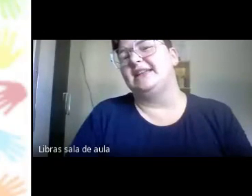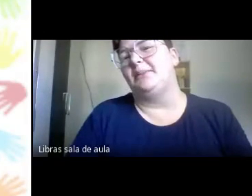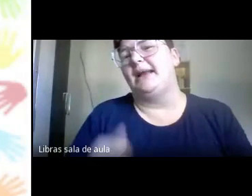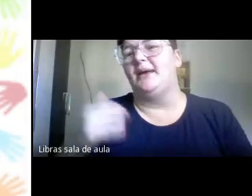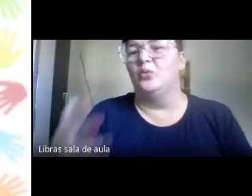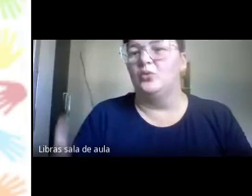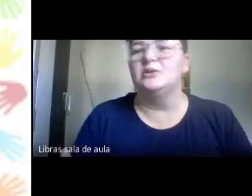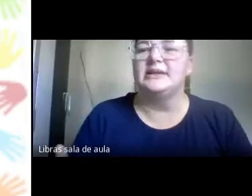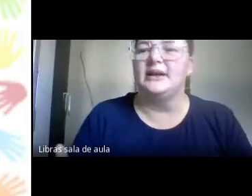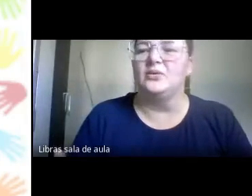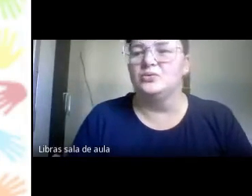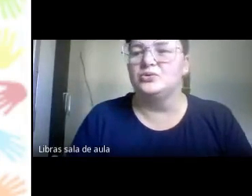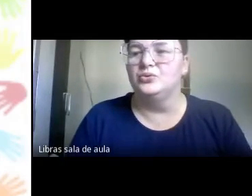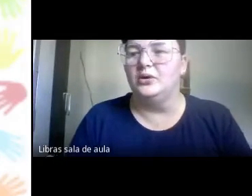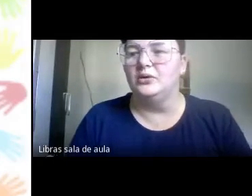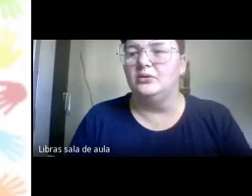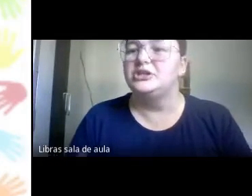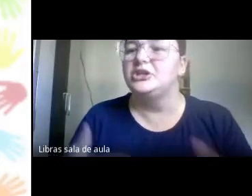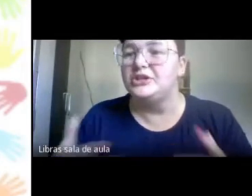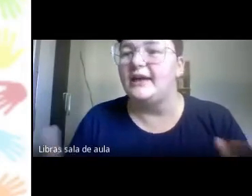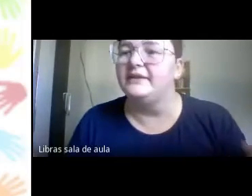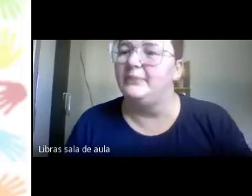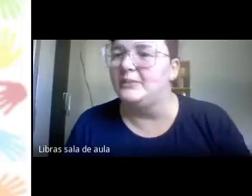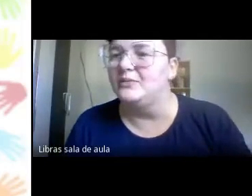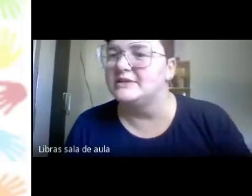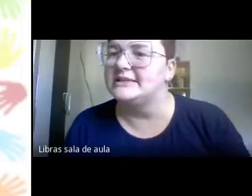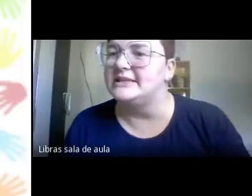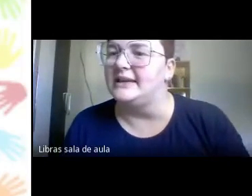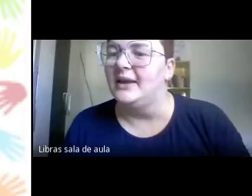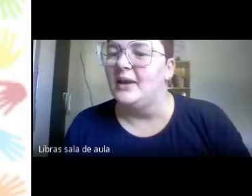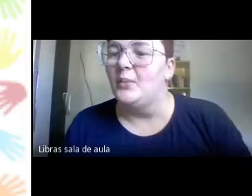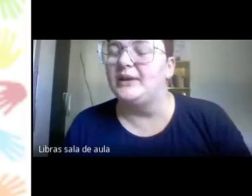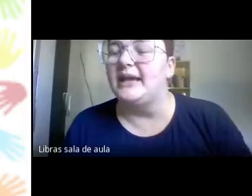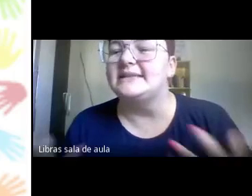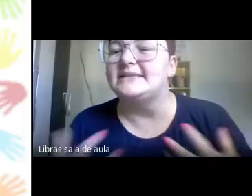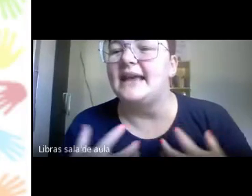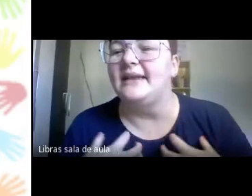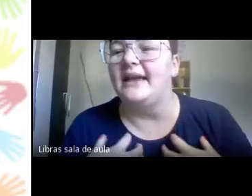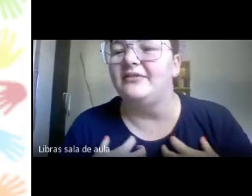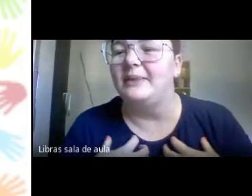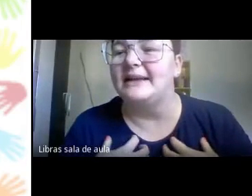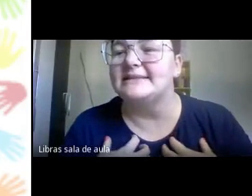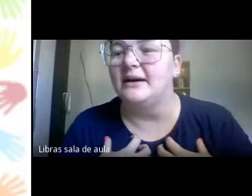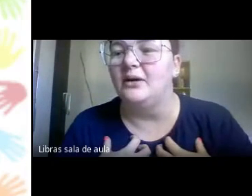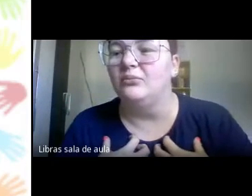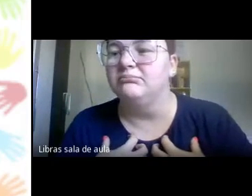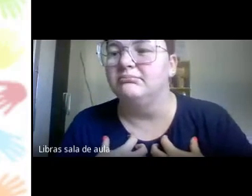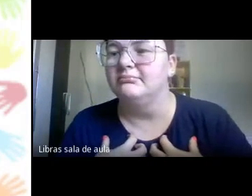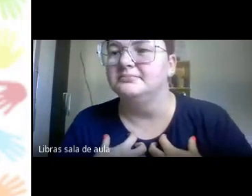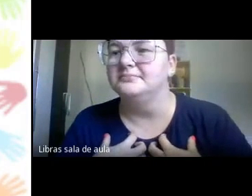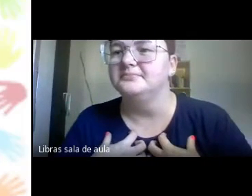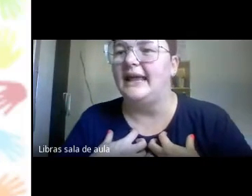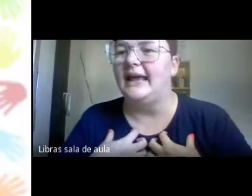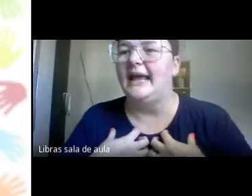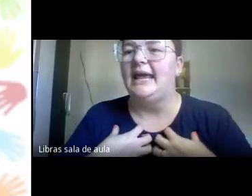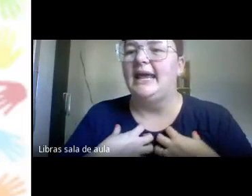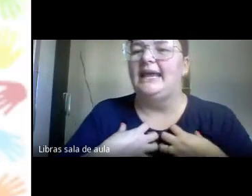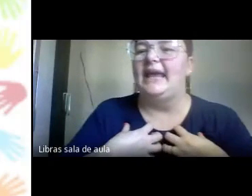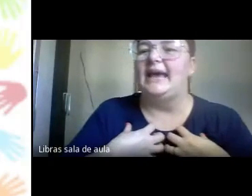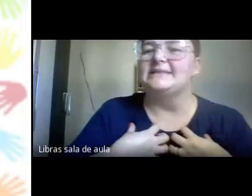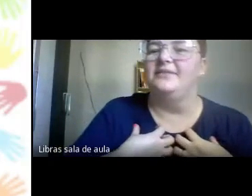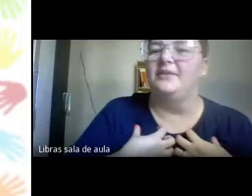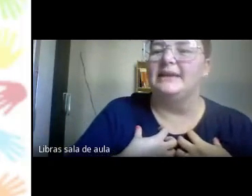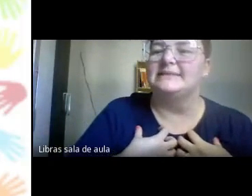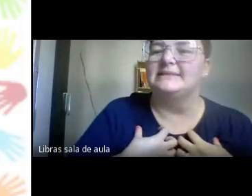em trabalhar música com o surdo, a gente deve trabalhar música sim, porque eles sentem a vibração, né?